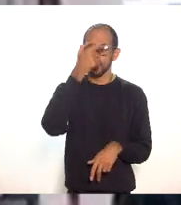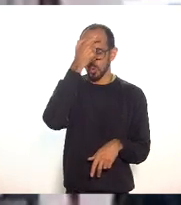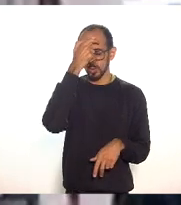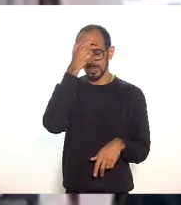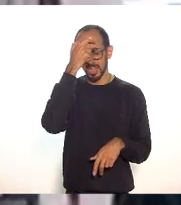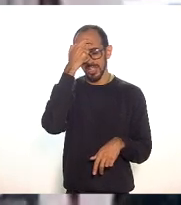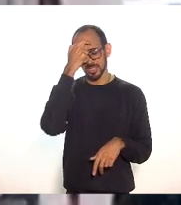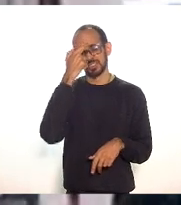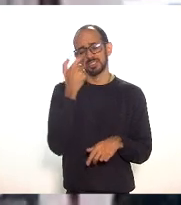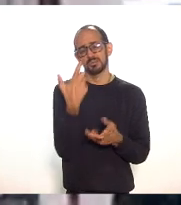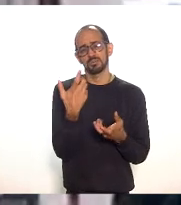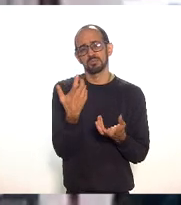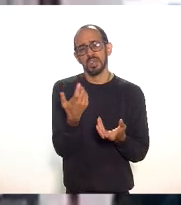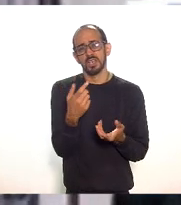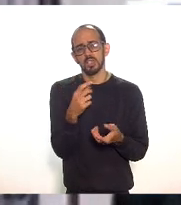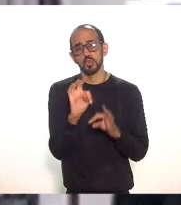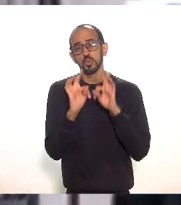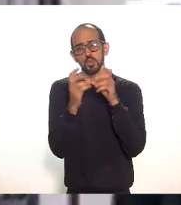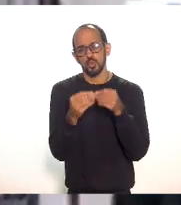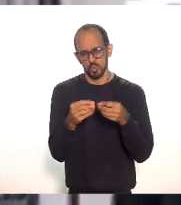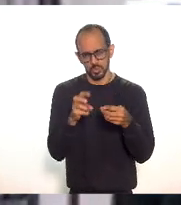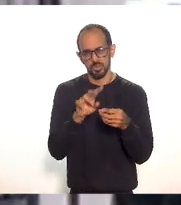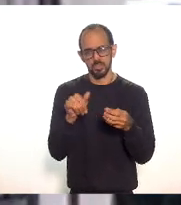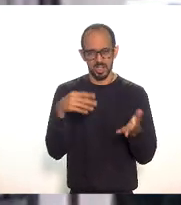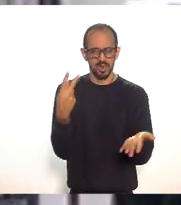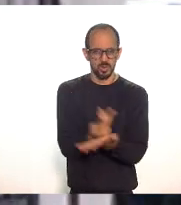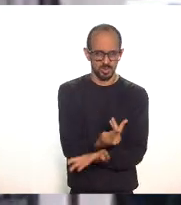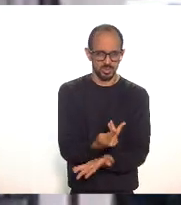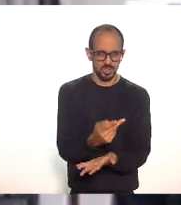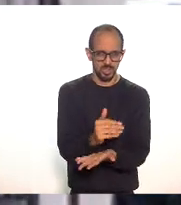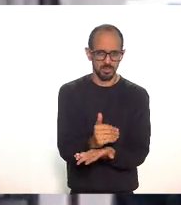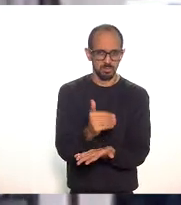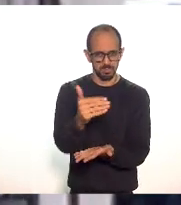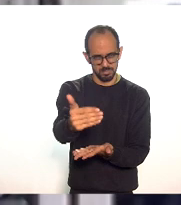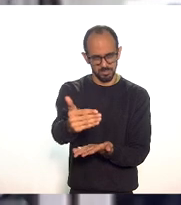tudo isto que poderá vir daqui para frente.